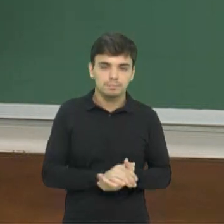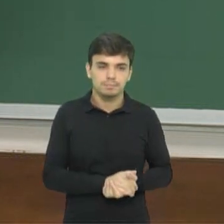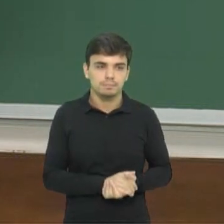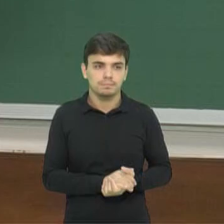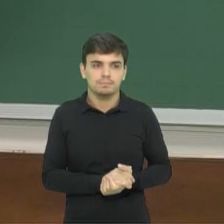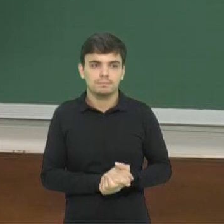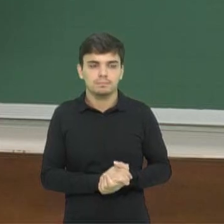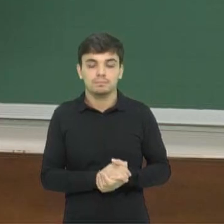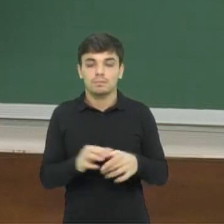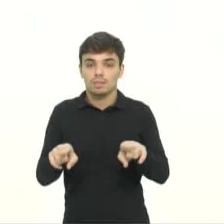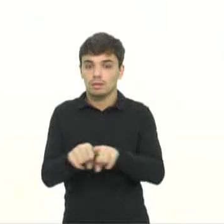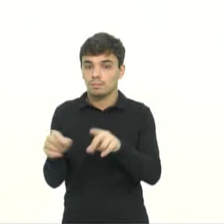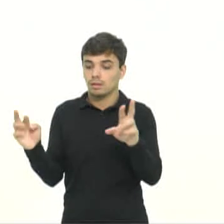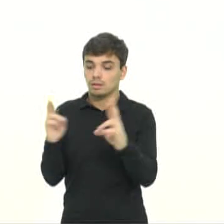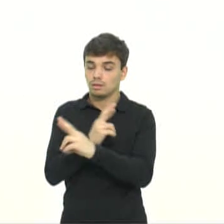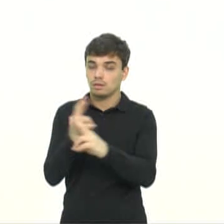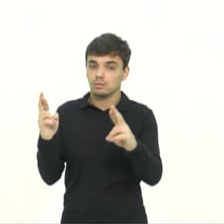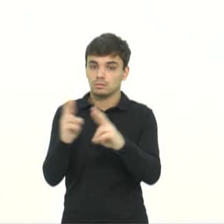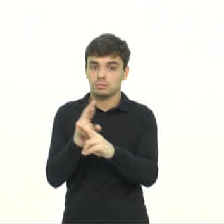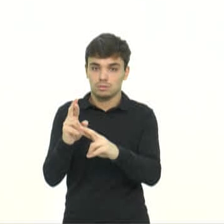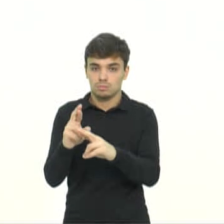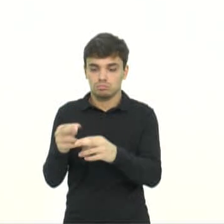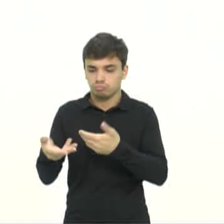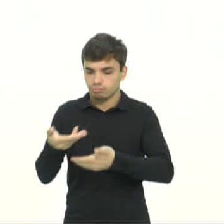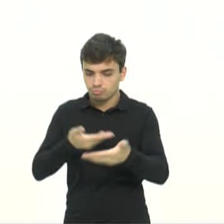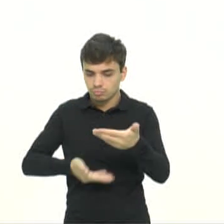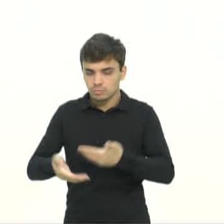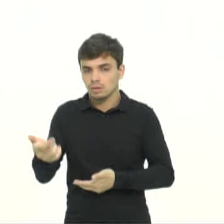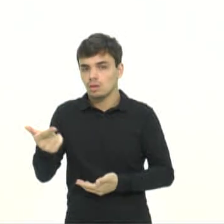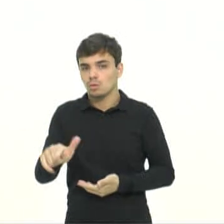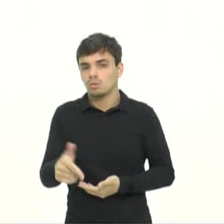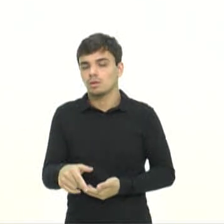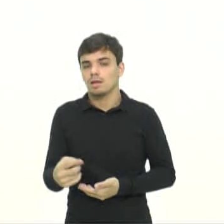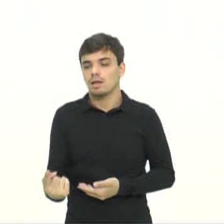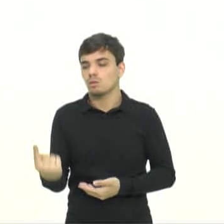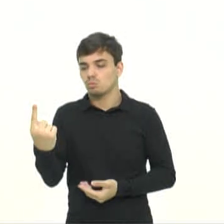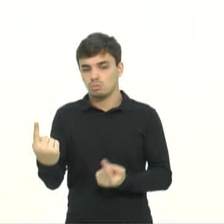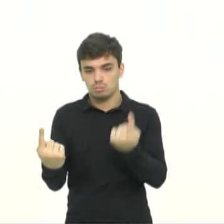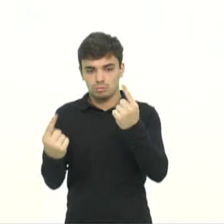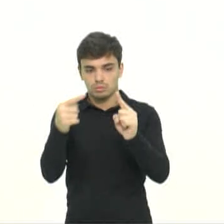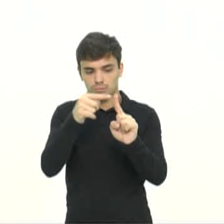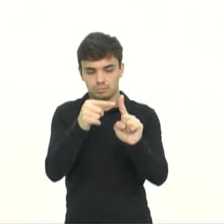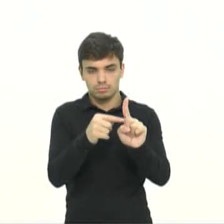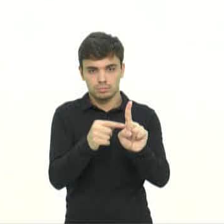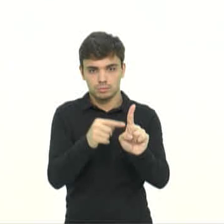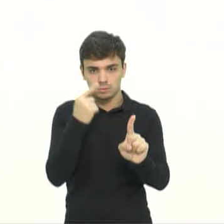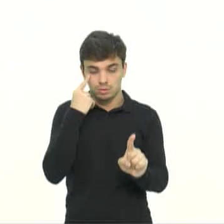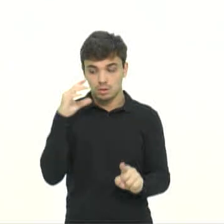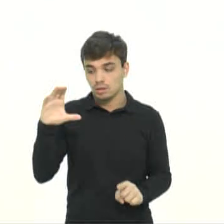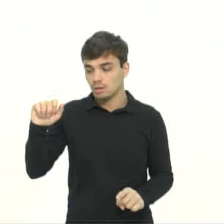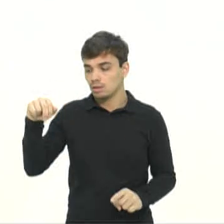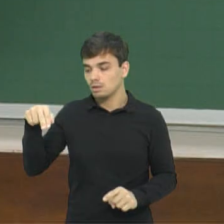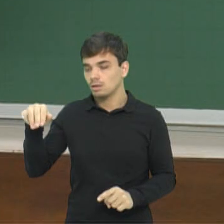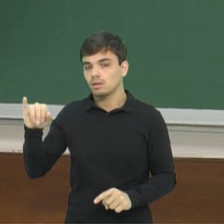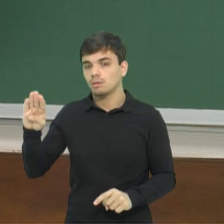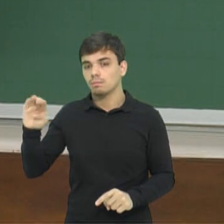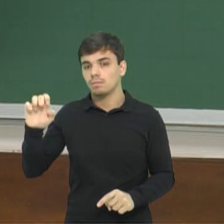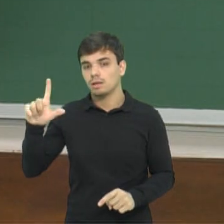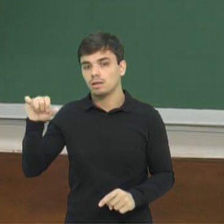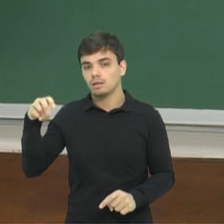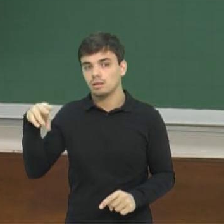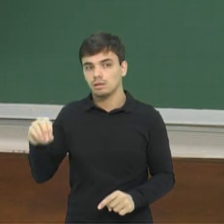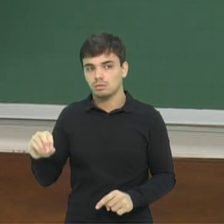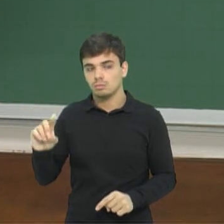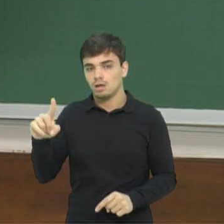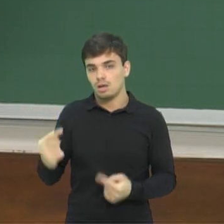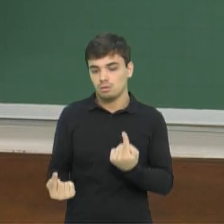tinha também as relações desarmônicas intraespecíficas, que eram dois tipos também. O canibalismo, que é quando o organismo se